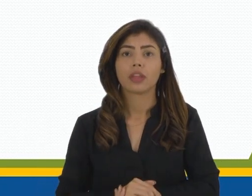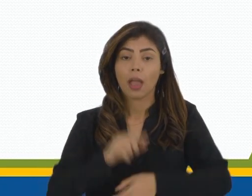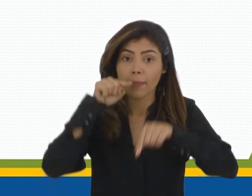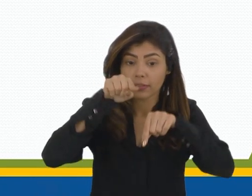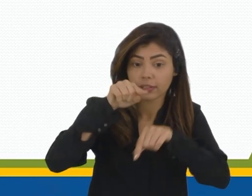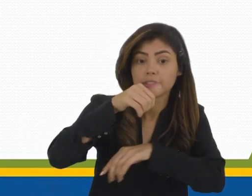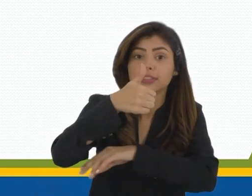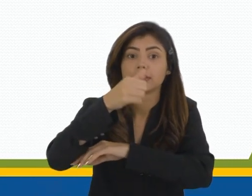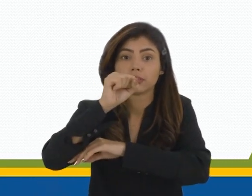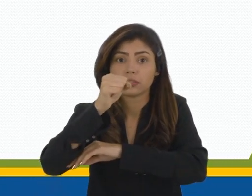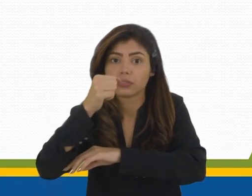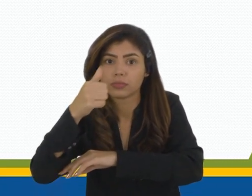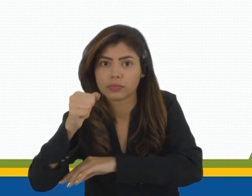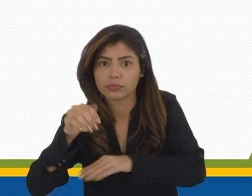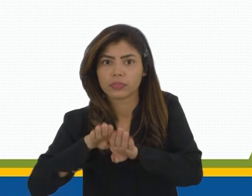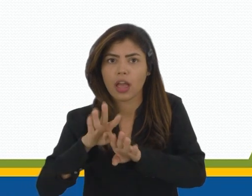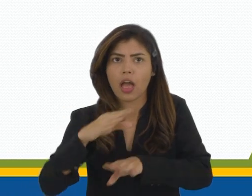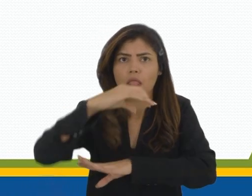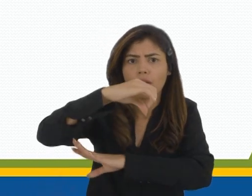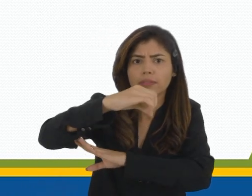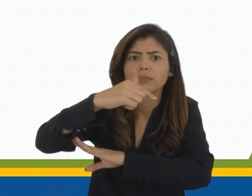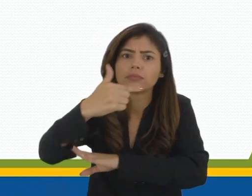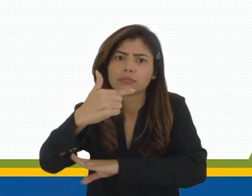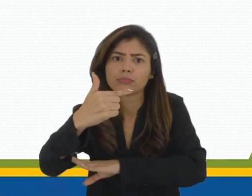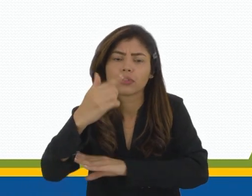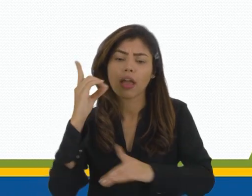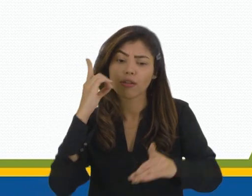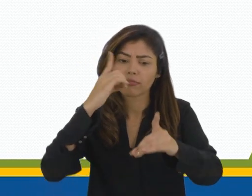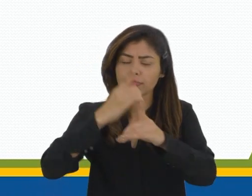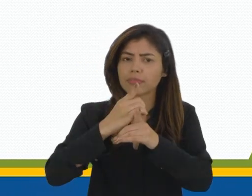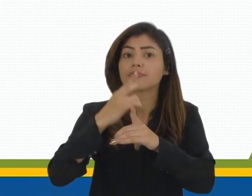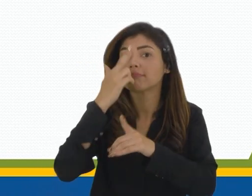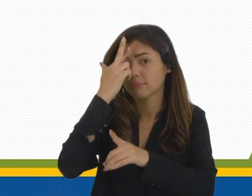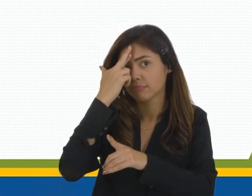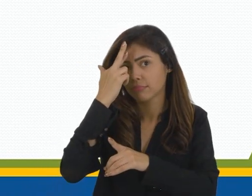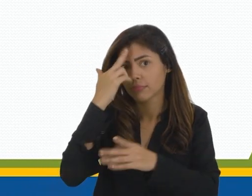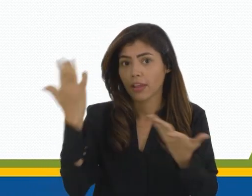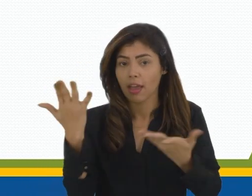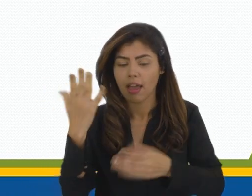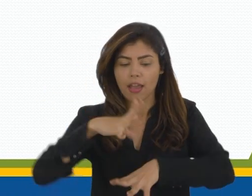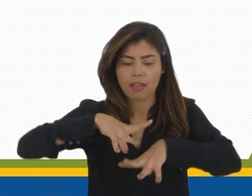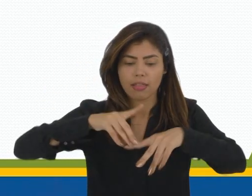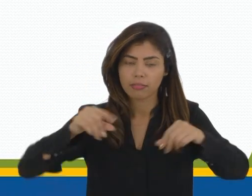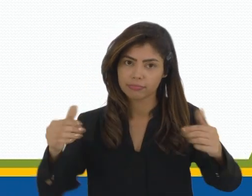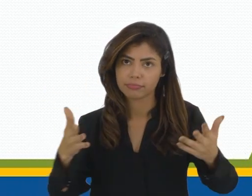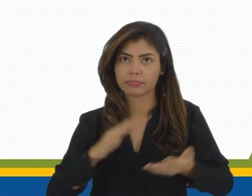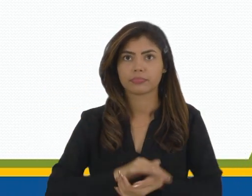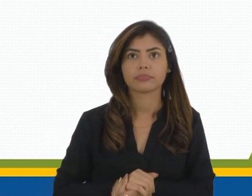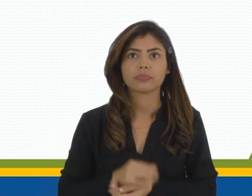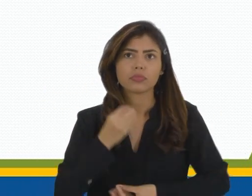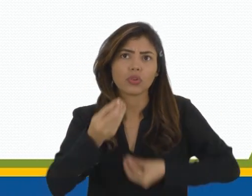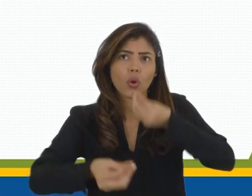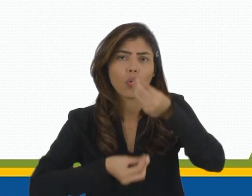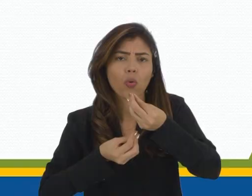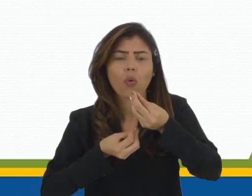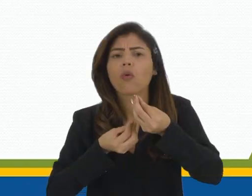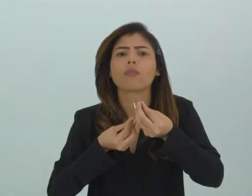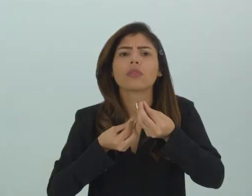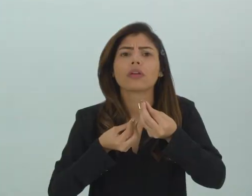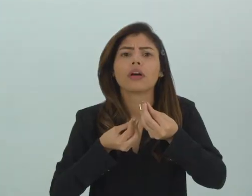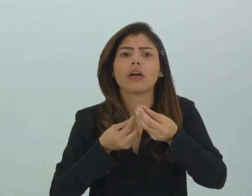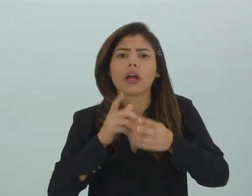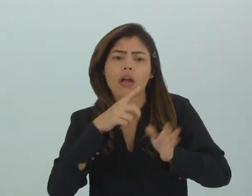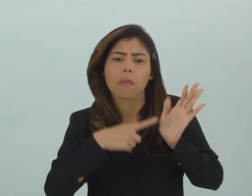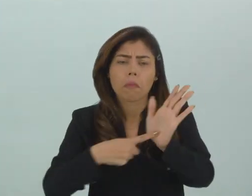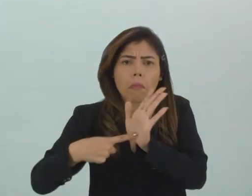desses 118, 92 são encontrados naturalmente na Terra. Como que a gente representa